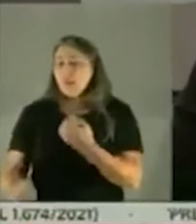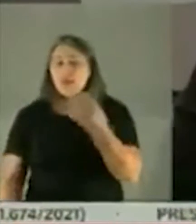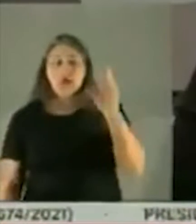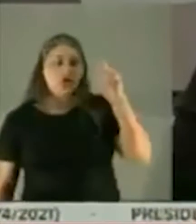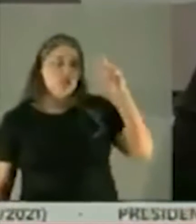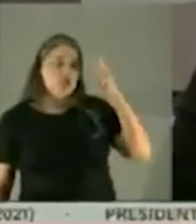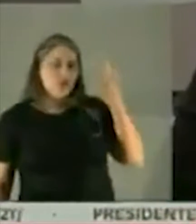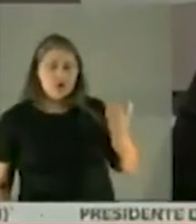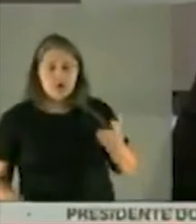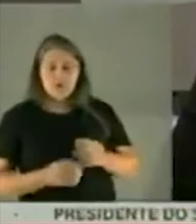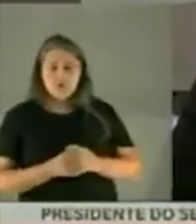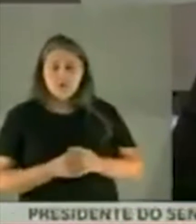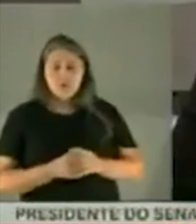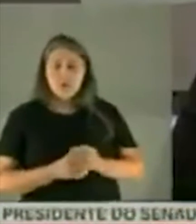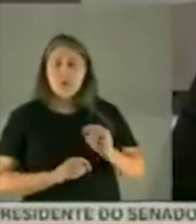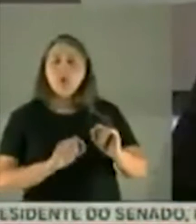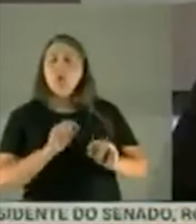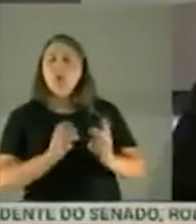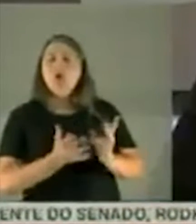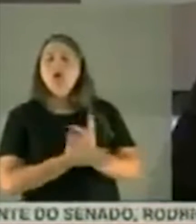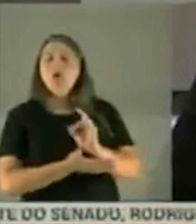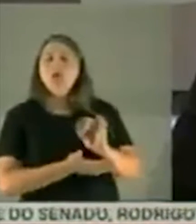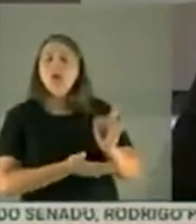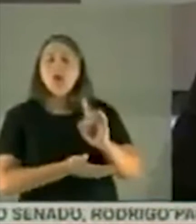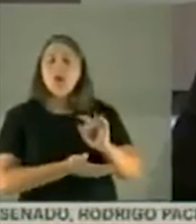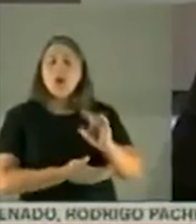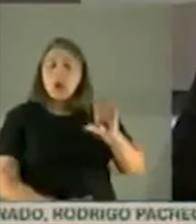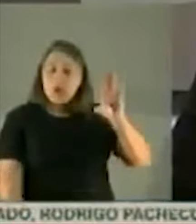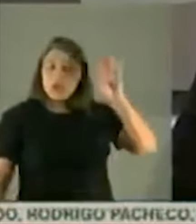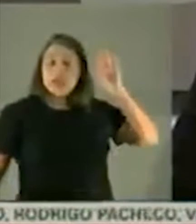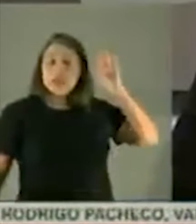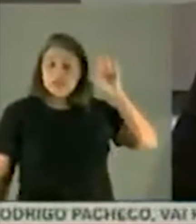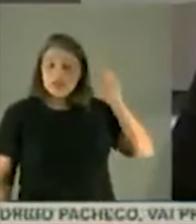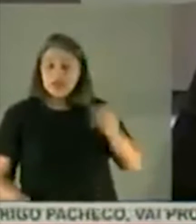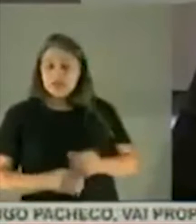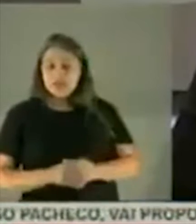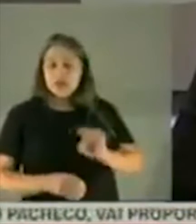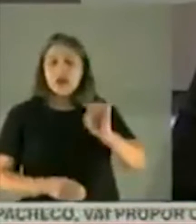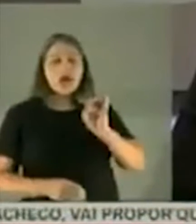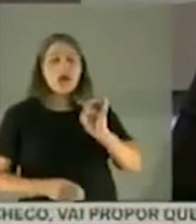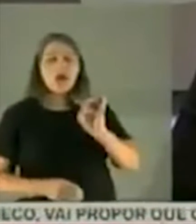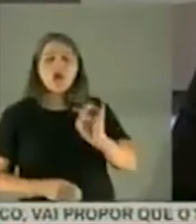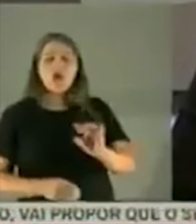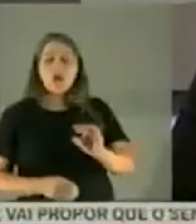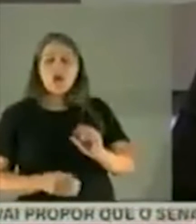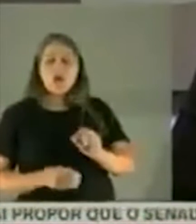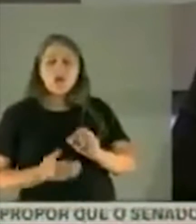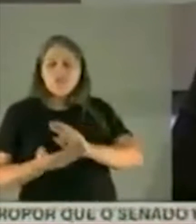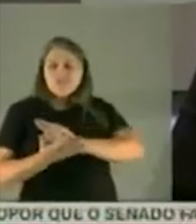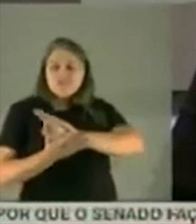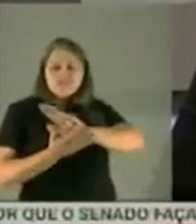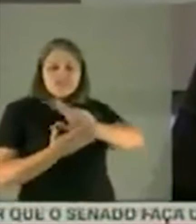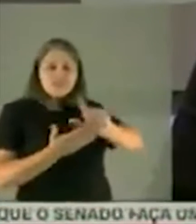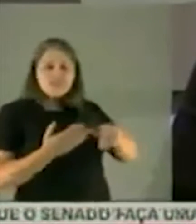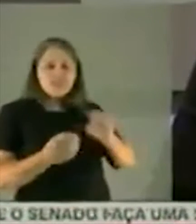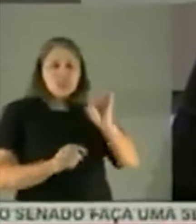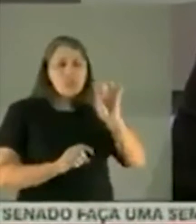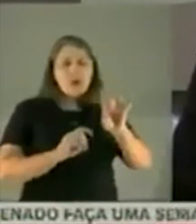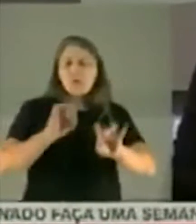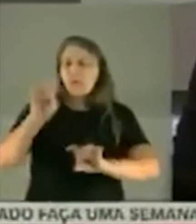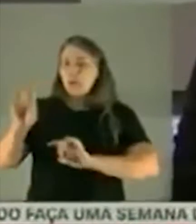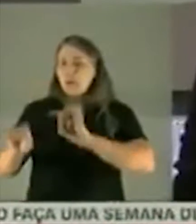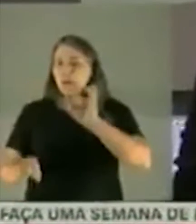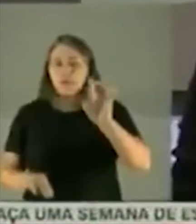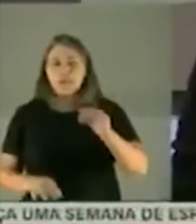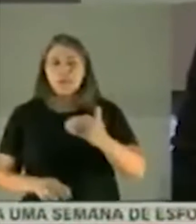E o plural de evidências anedóticas não é evidência científica, é só um monte de evidências anedóticas.